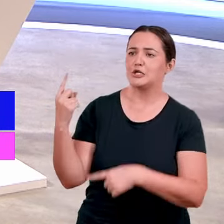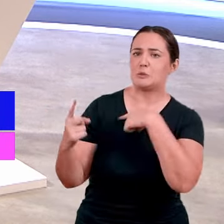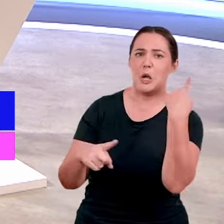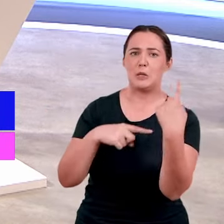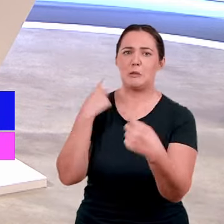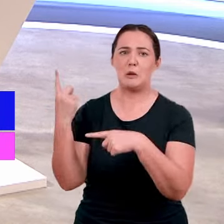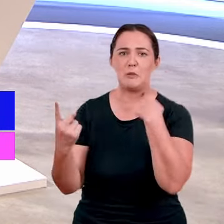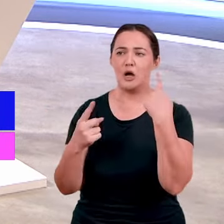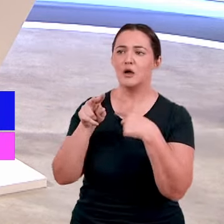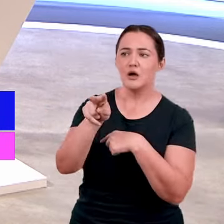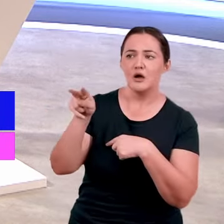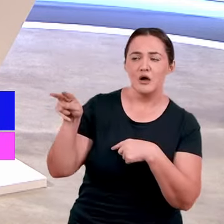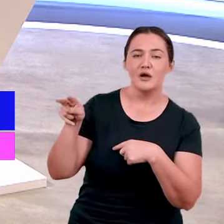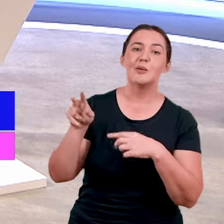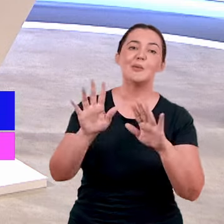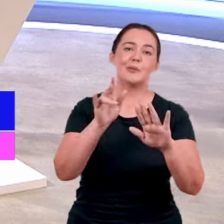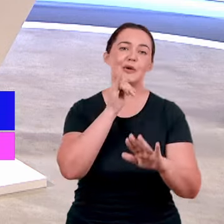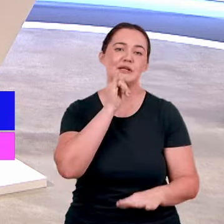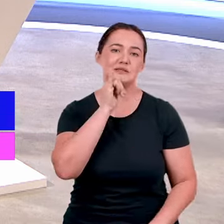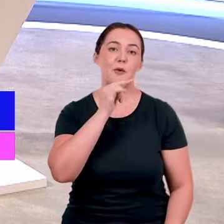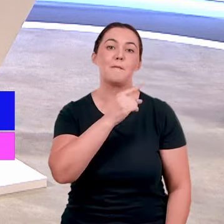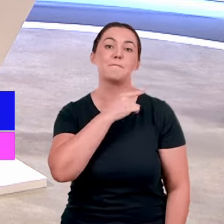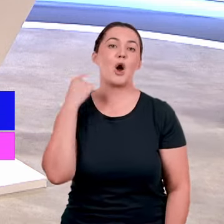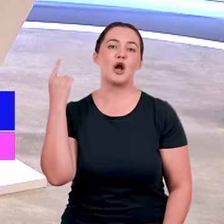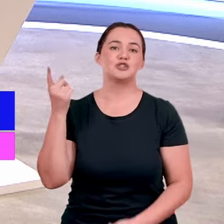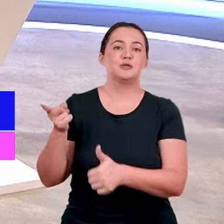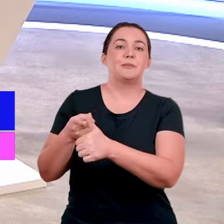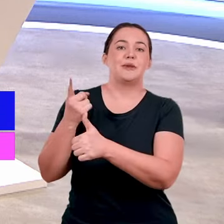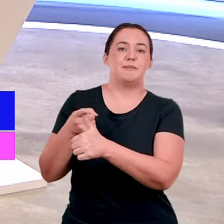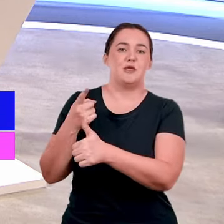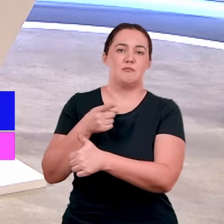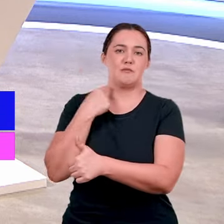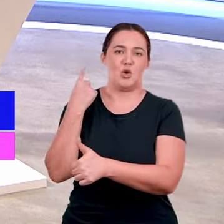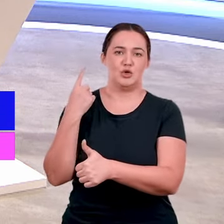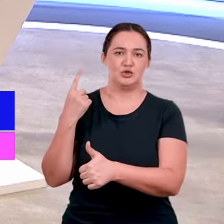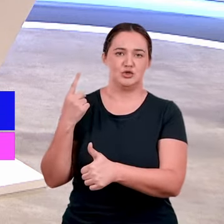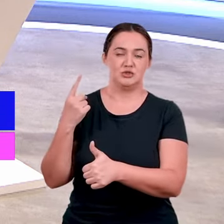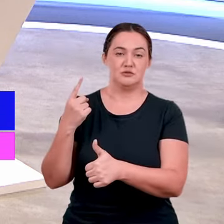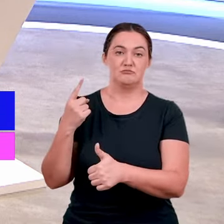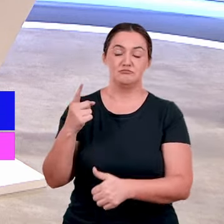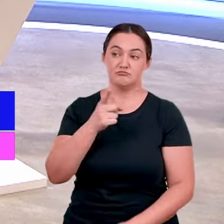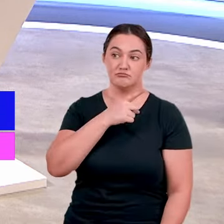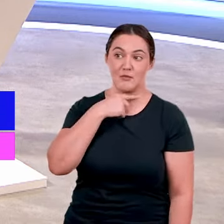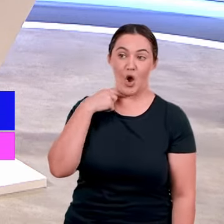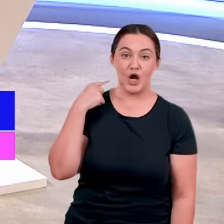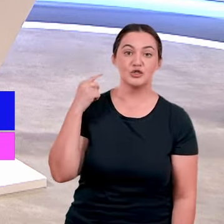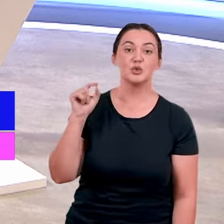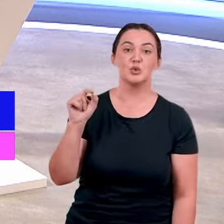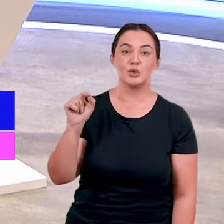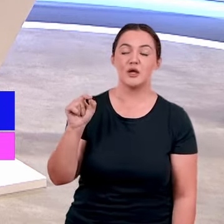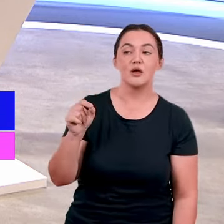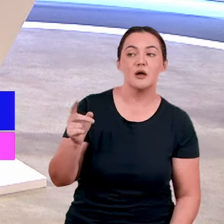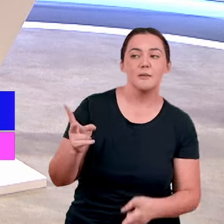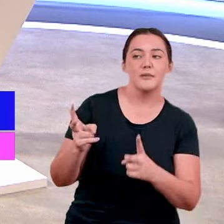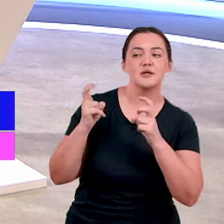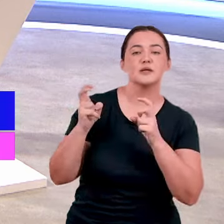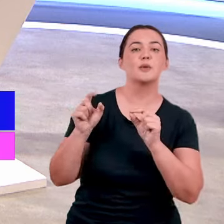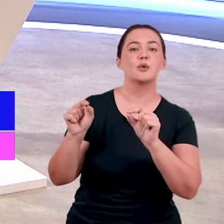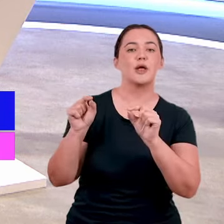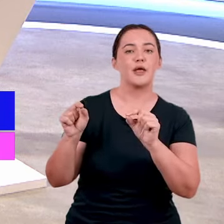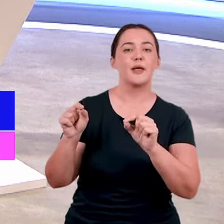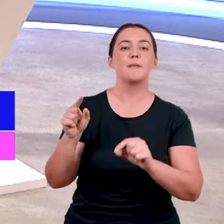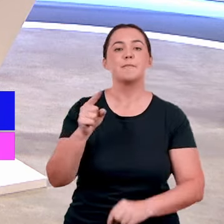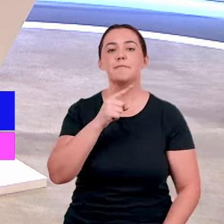e você conhecemos, que eu vou chamar aqui de primeira morte. Essa primeira morte, na Bíblia, ela